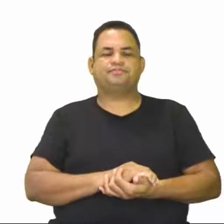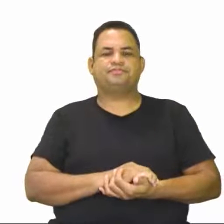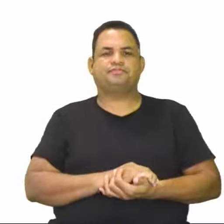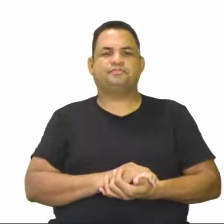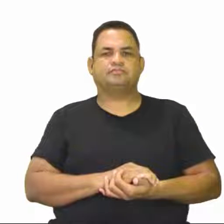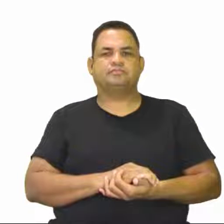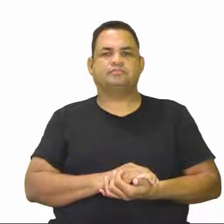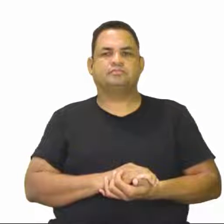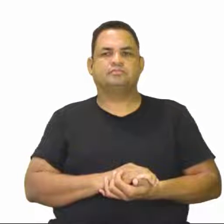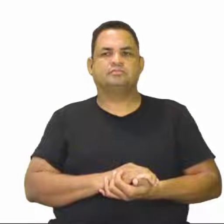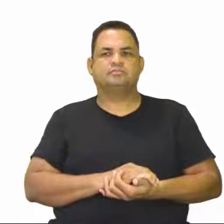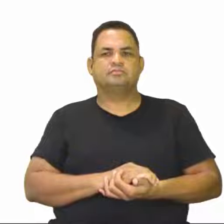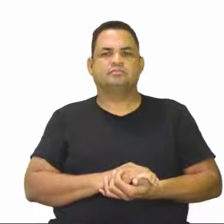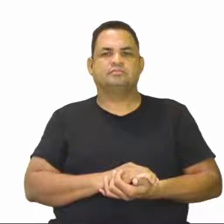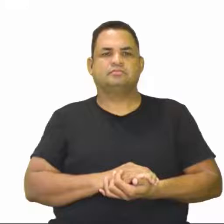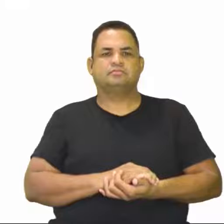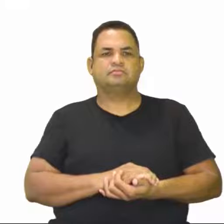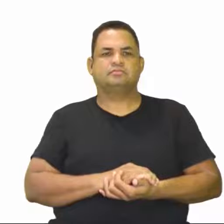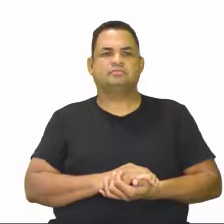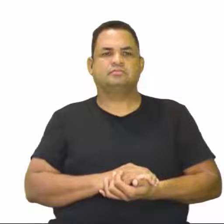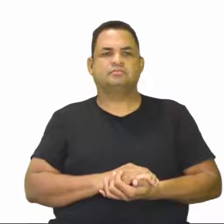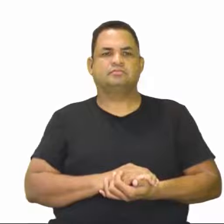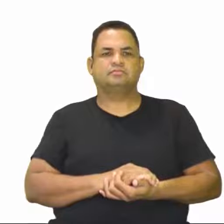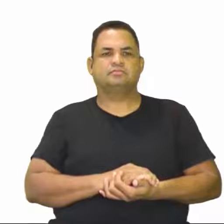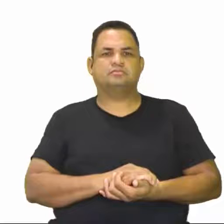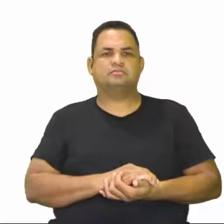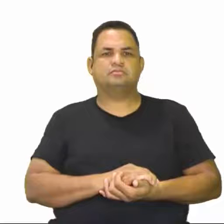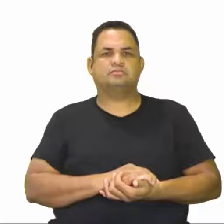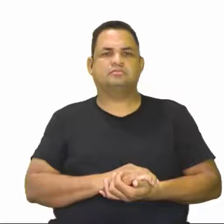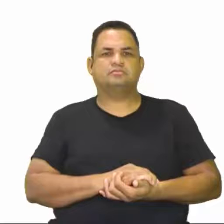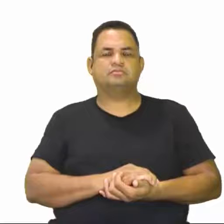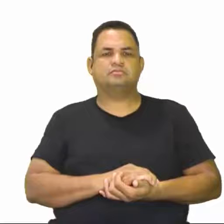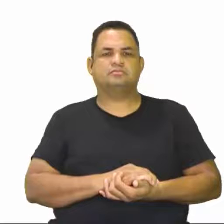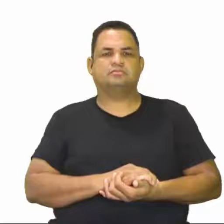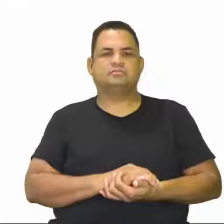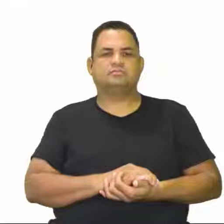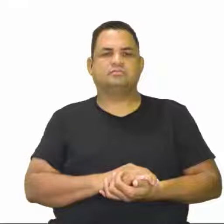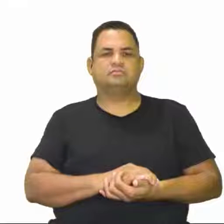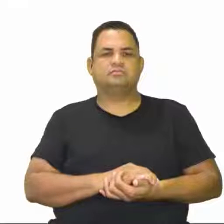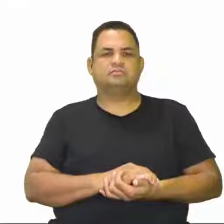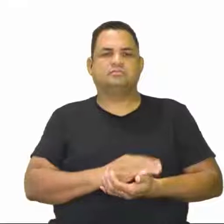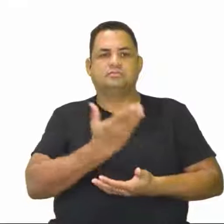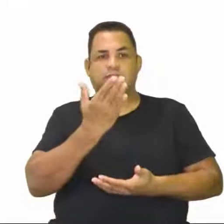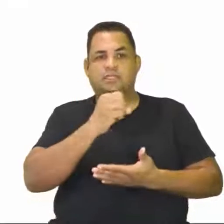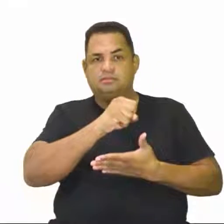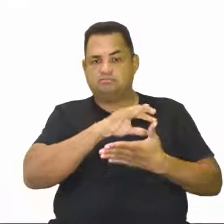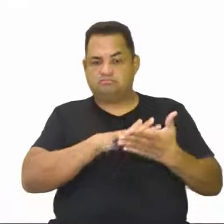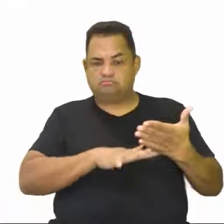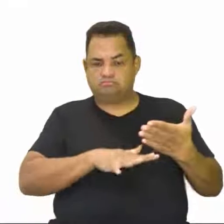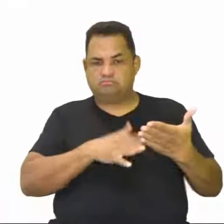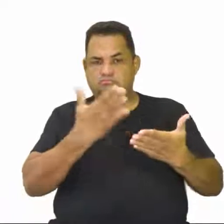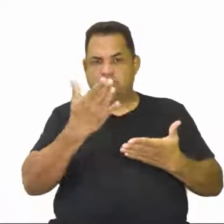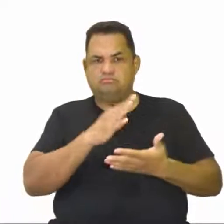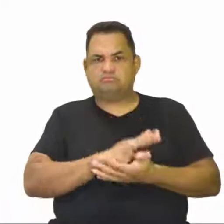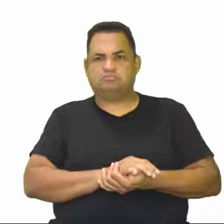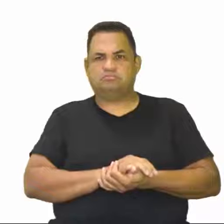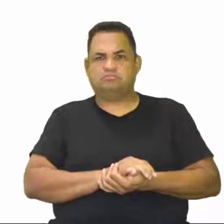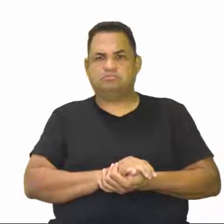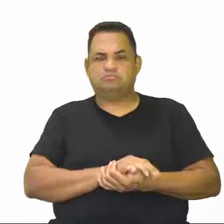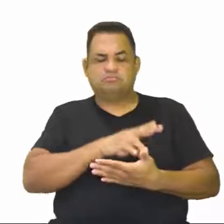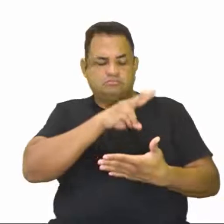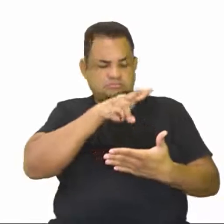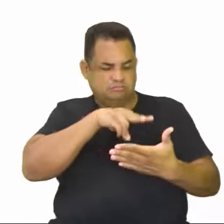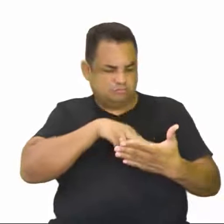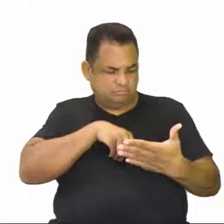aqui, questão de número 1. Essa questão aqui pessoal, a gente lê